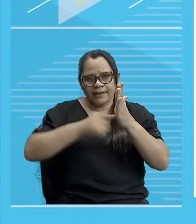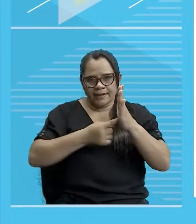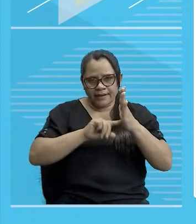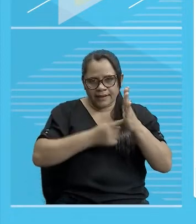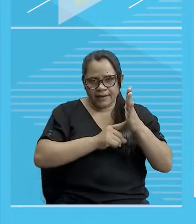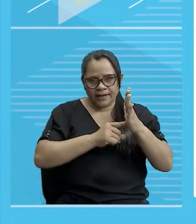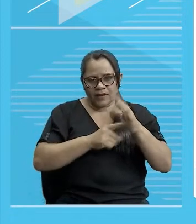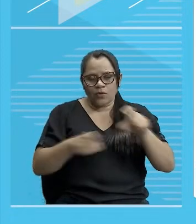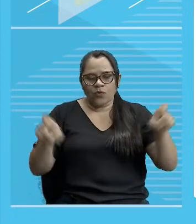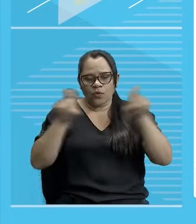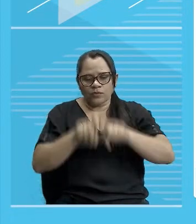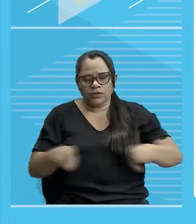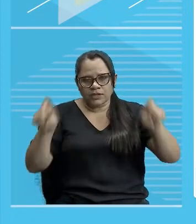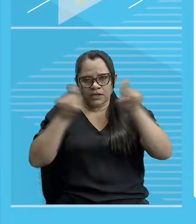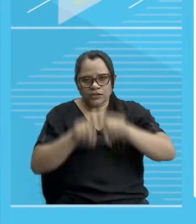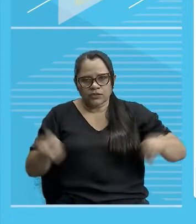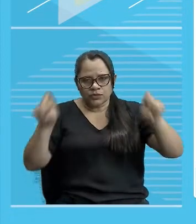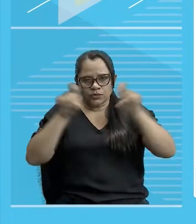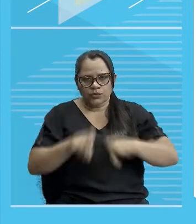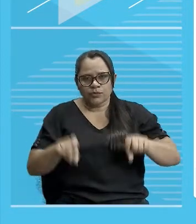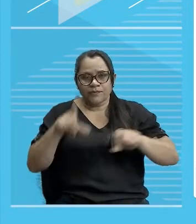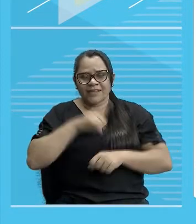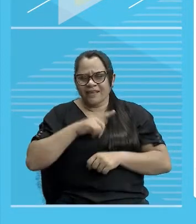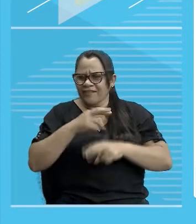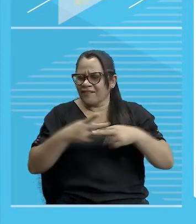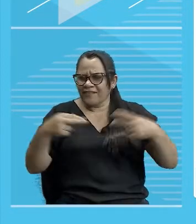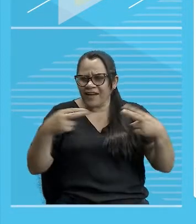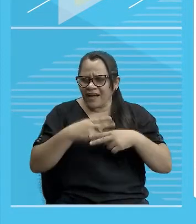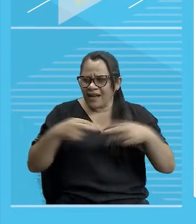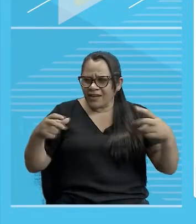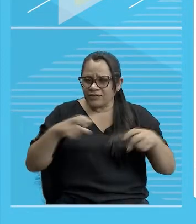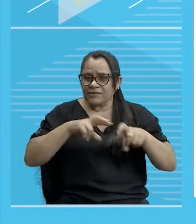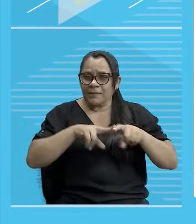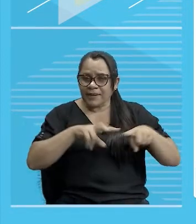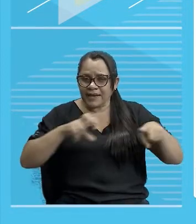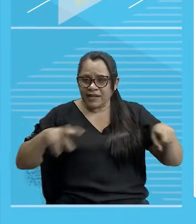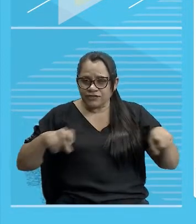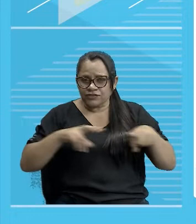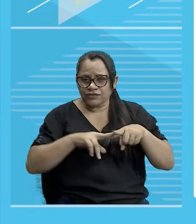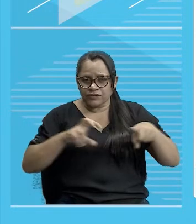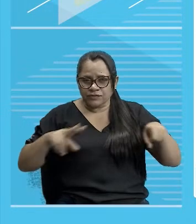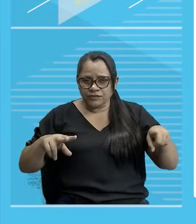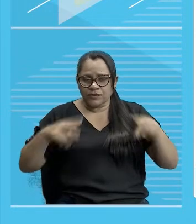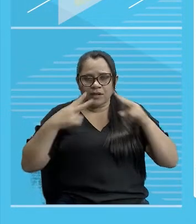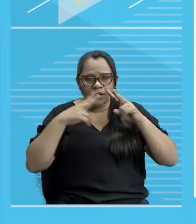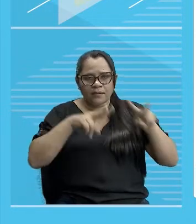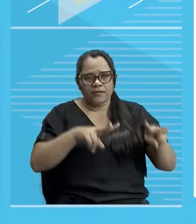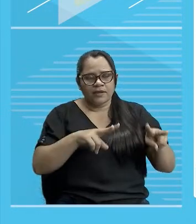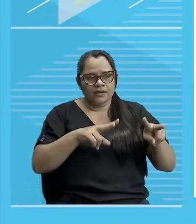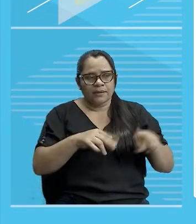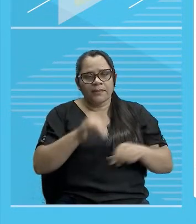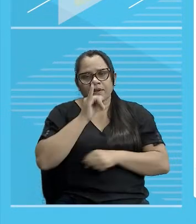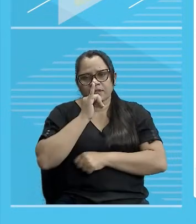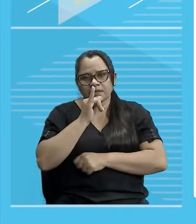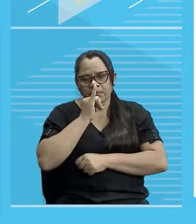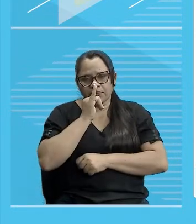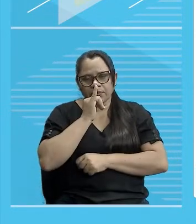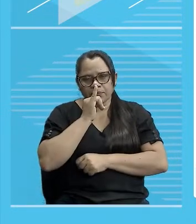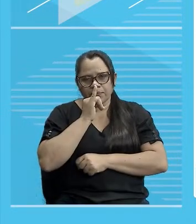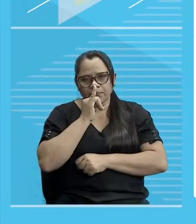ele faz ele tem um Excel ele tem um Word ele tem ó por exemplo tá sendo transmitido Aqui